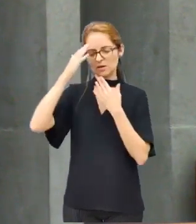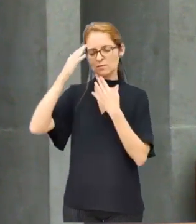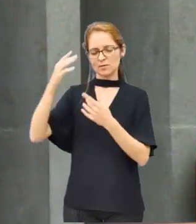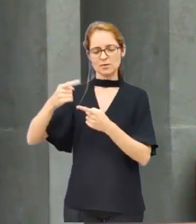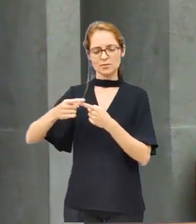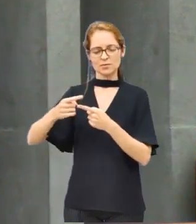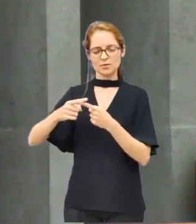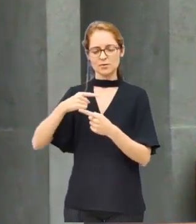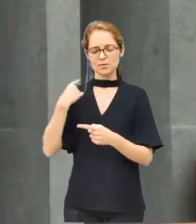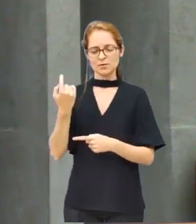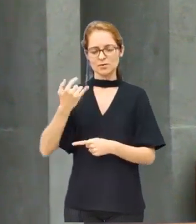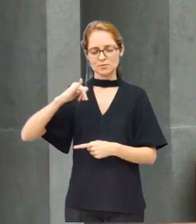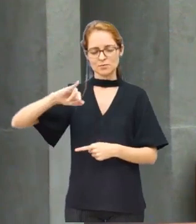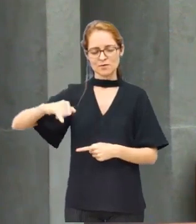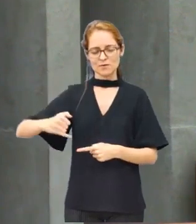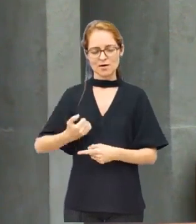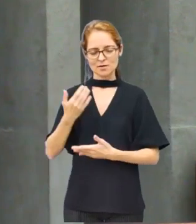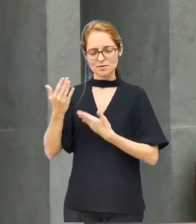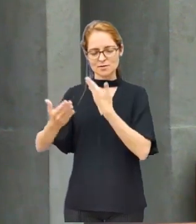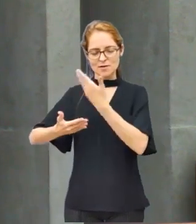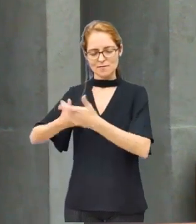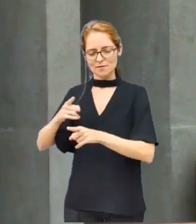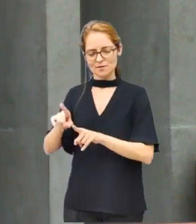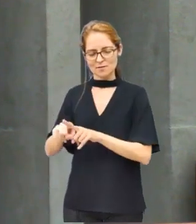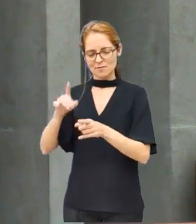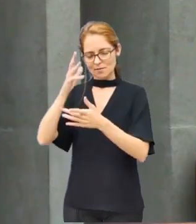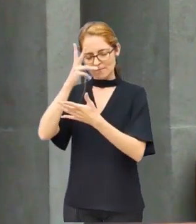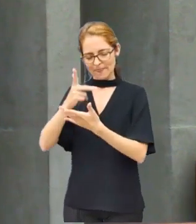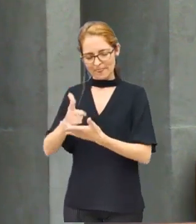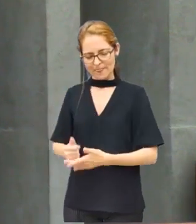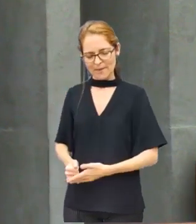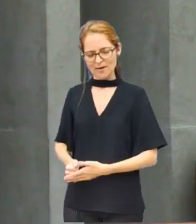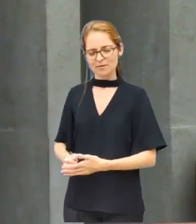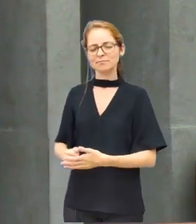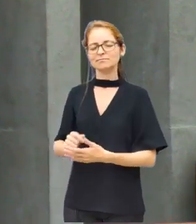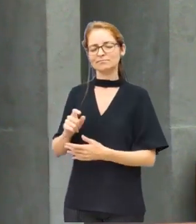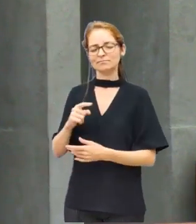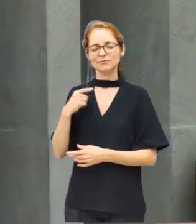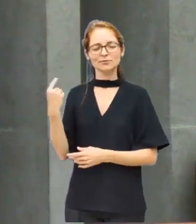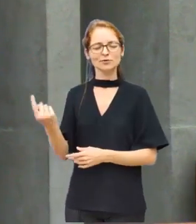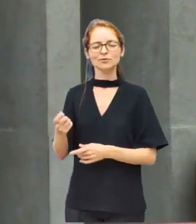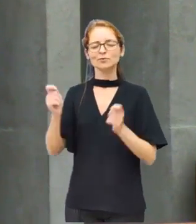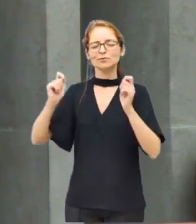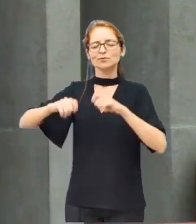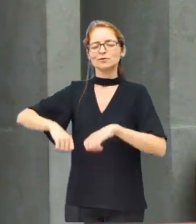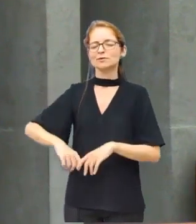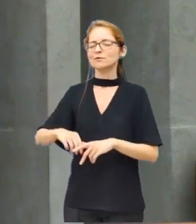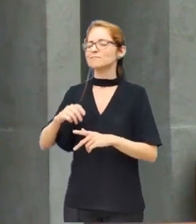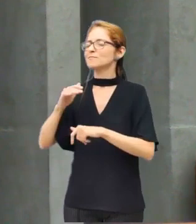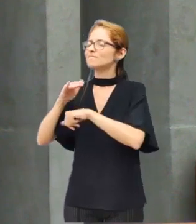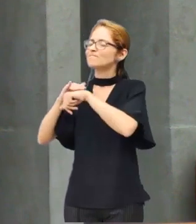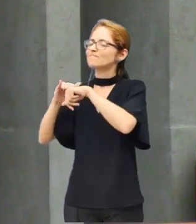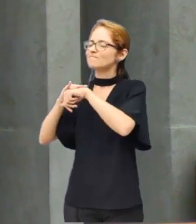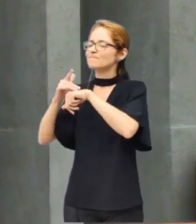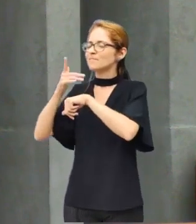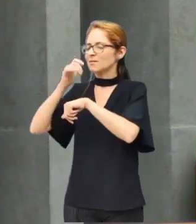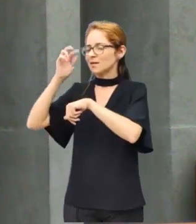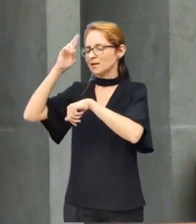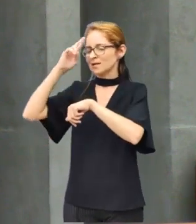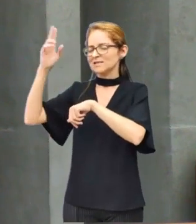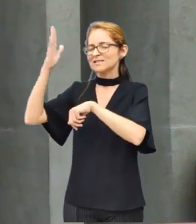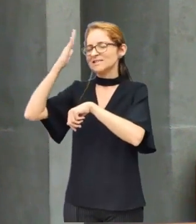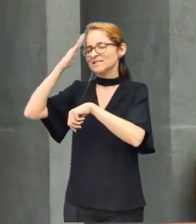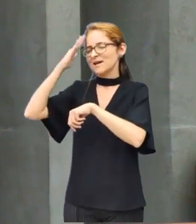de servi-lo e adorá-lo nesse momento. Nós podemos falar contigo, nós podemos saber que o Senhor